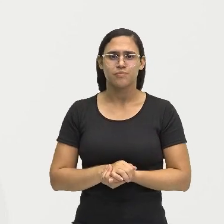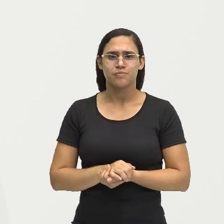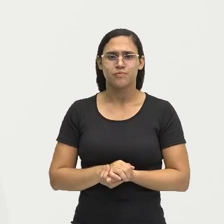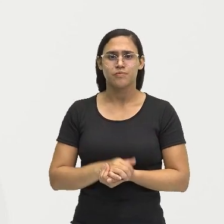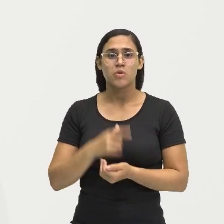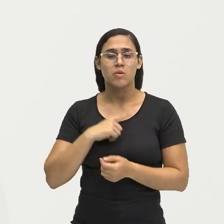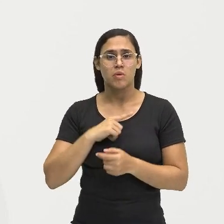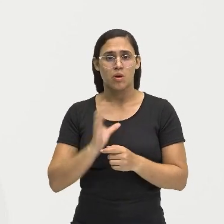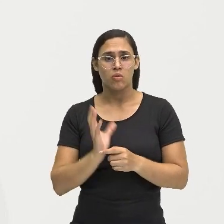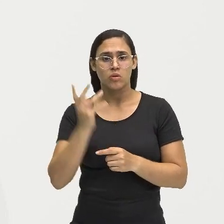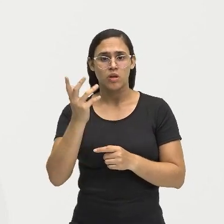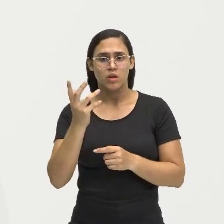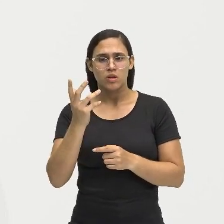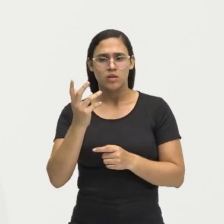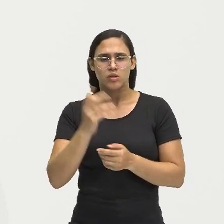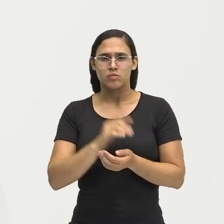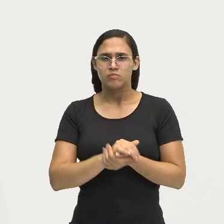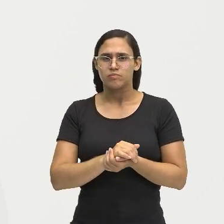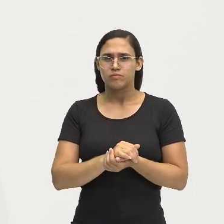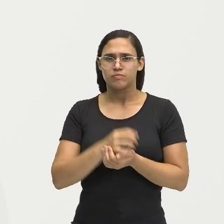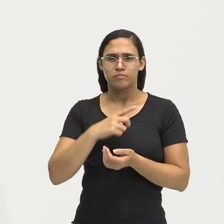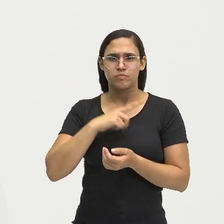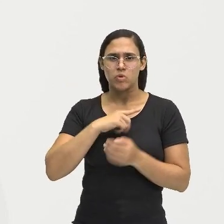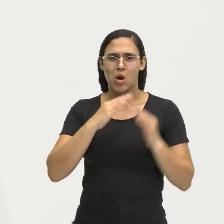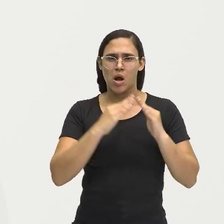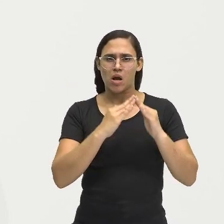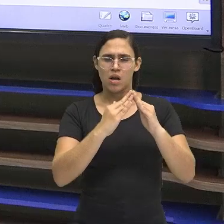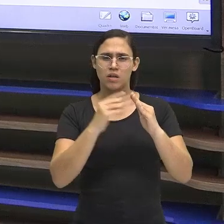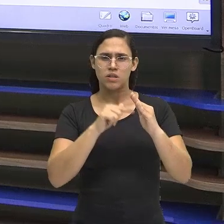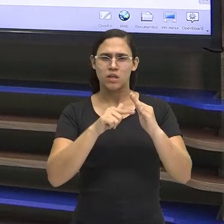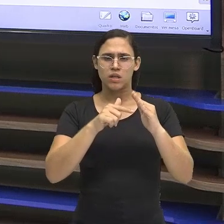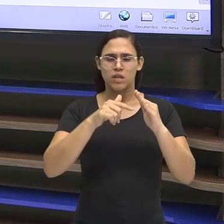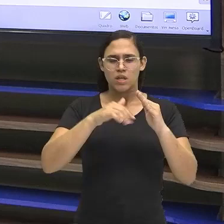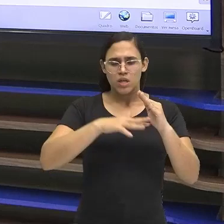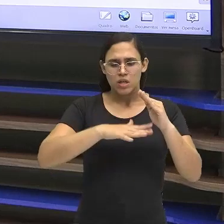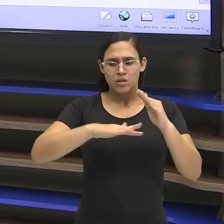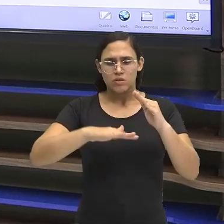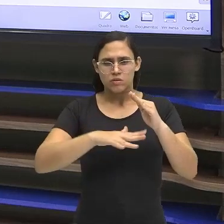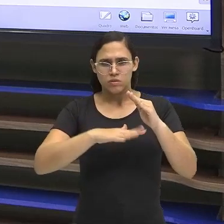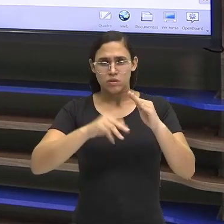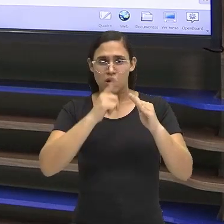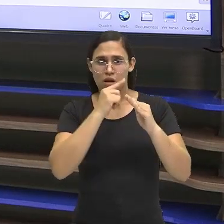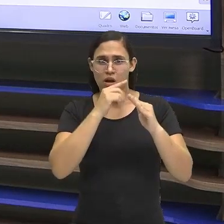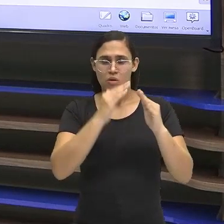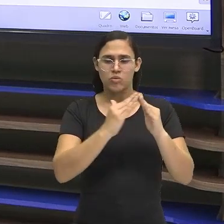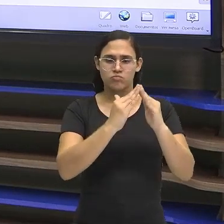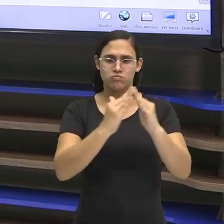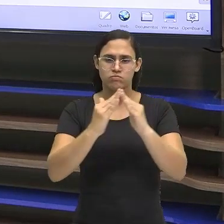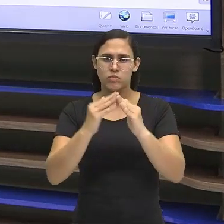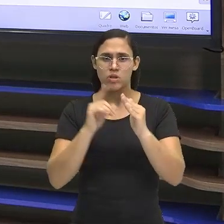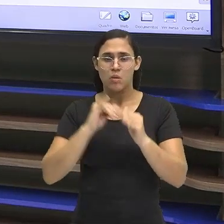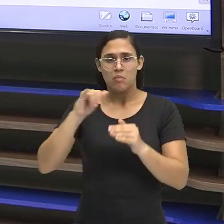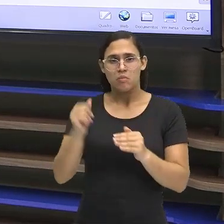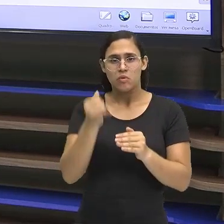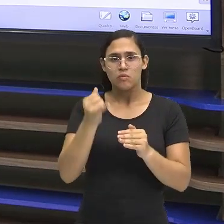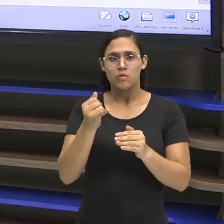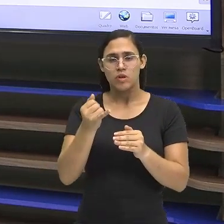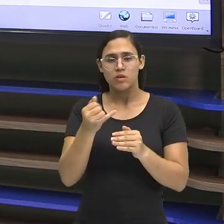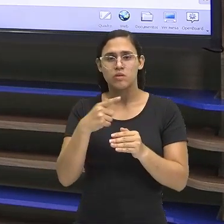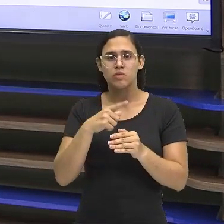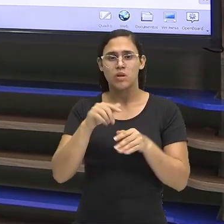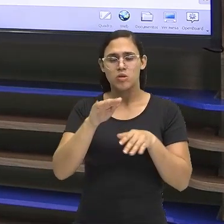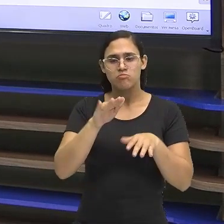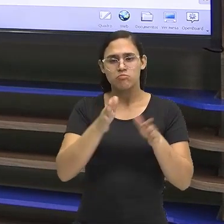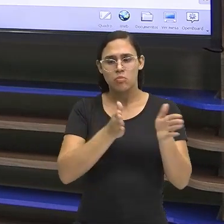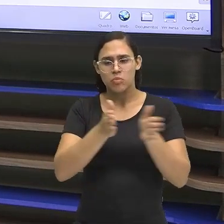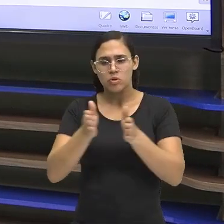muitas vezes também os ribeirinhos, que são as pessoas que moram nessas áreas, vai acontecer que eles aproveitam ali o período do ano para plantar, né?